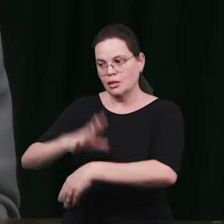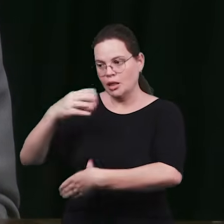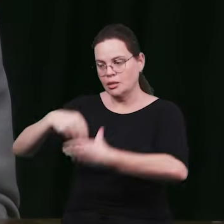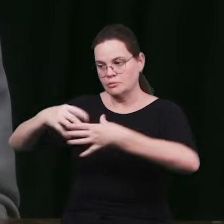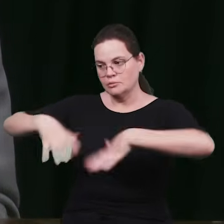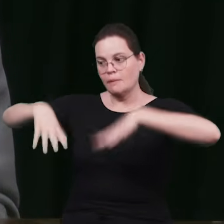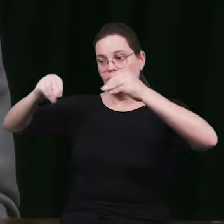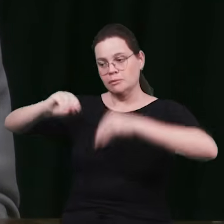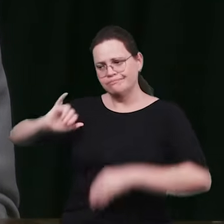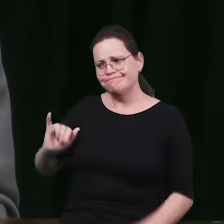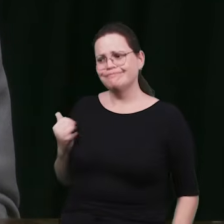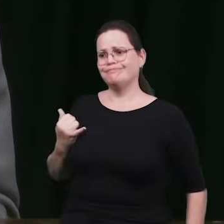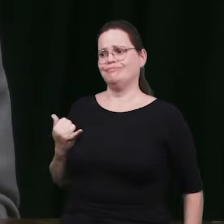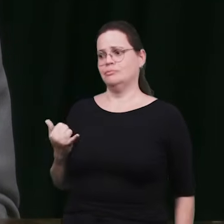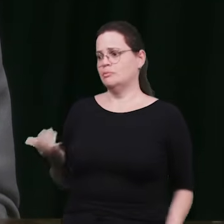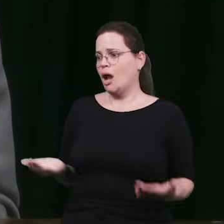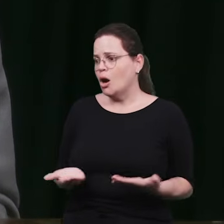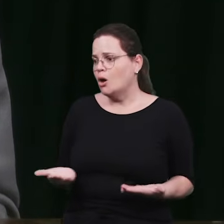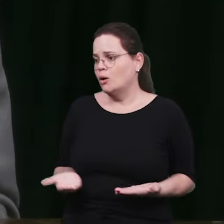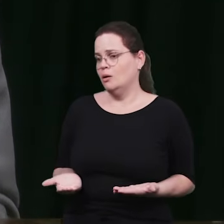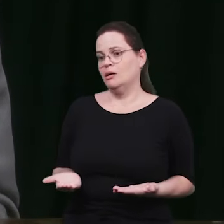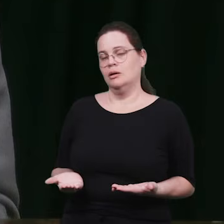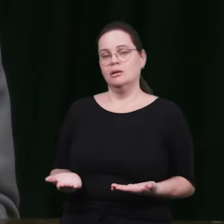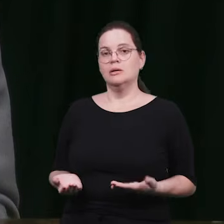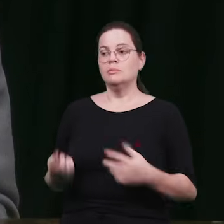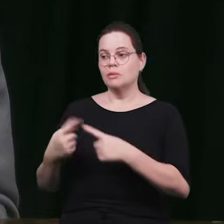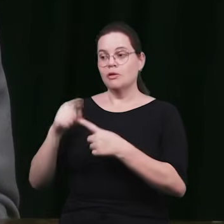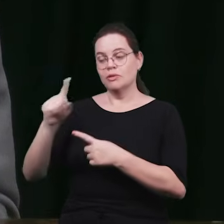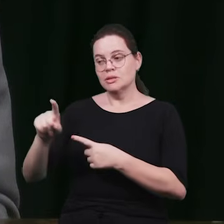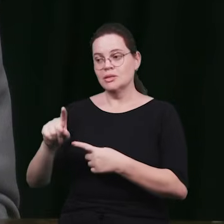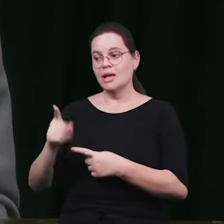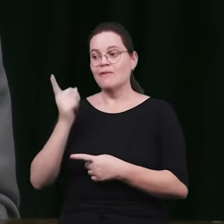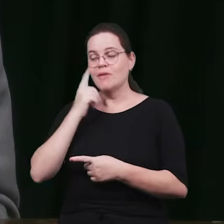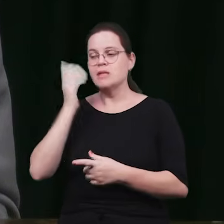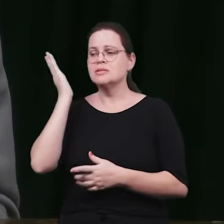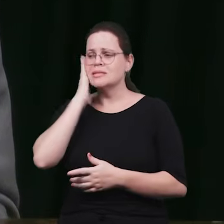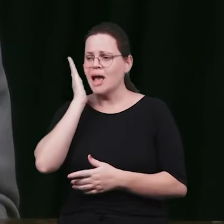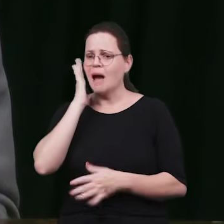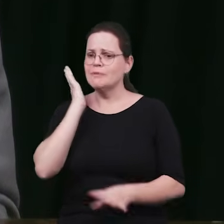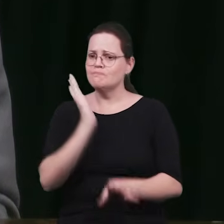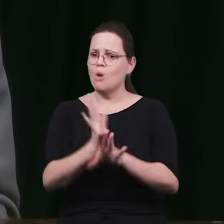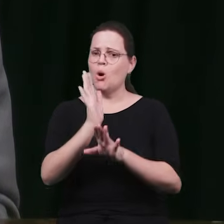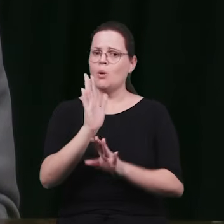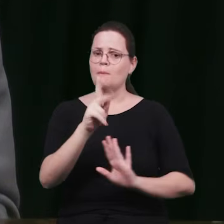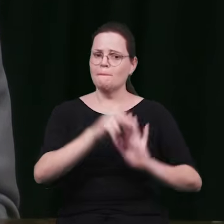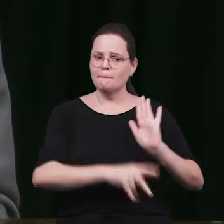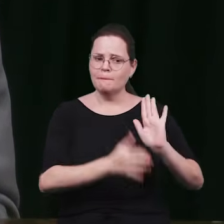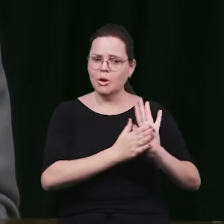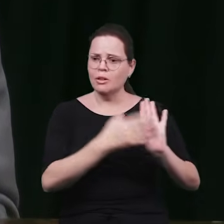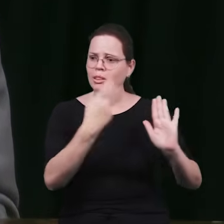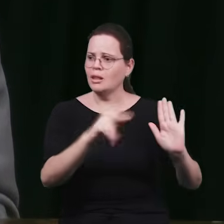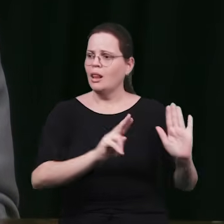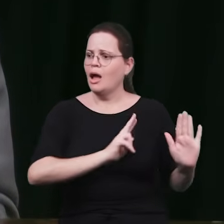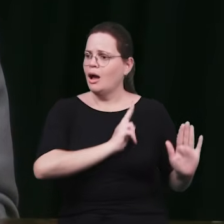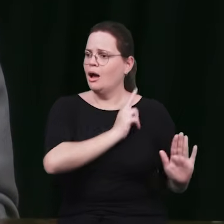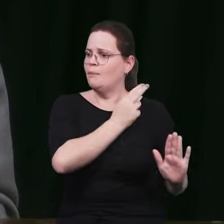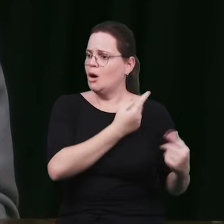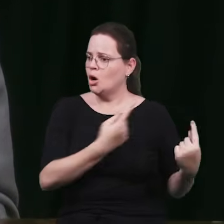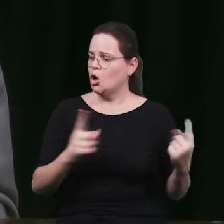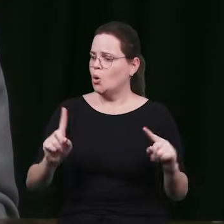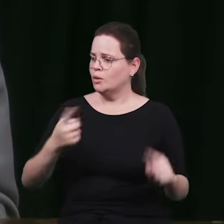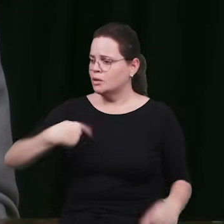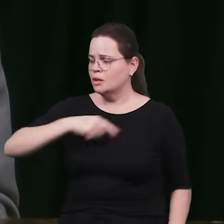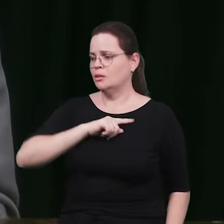do rei e falar do plano de Amã contra o seu povo. Até então, Ester não havia